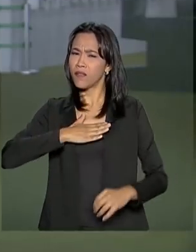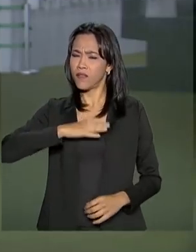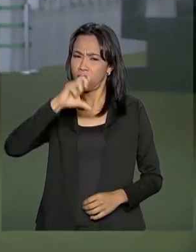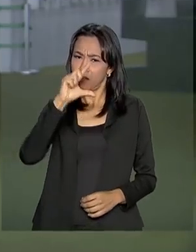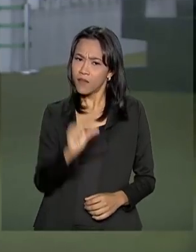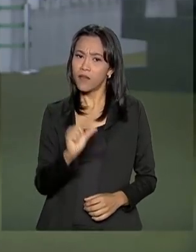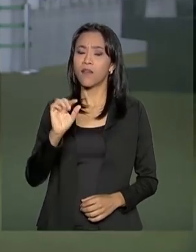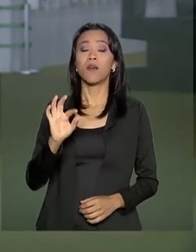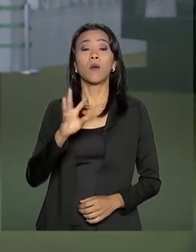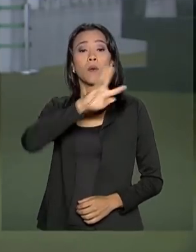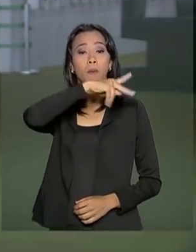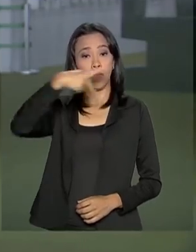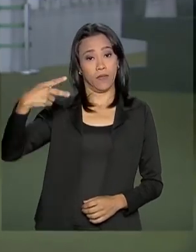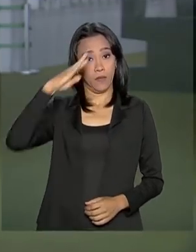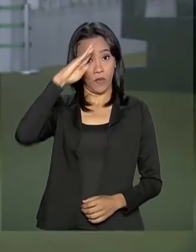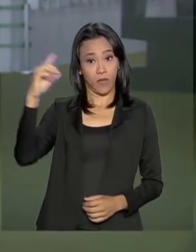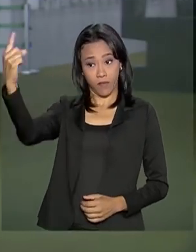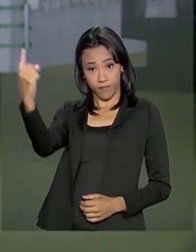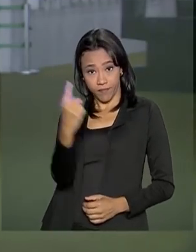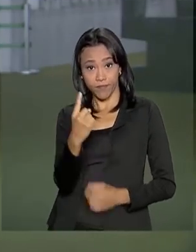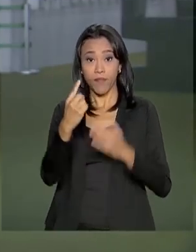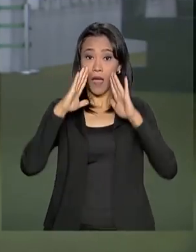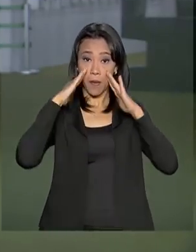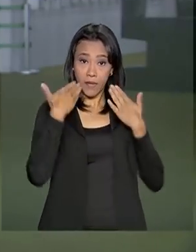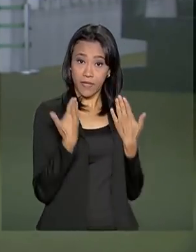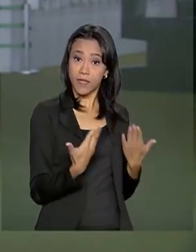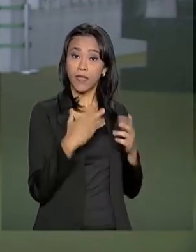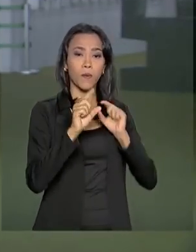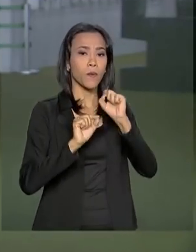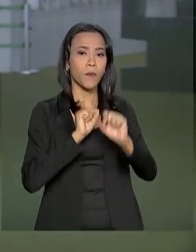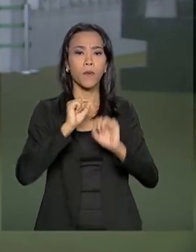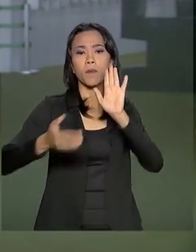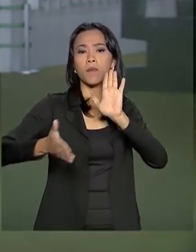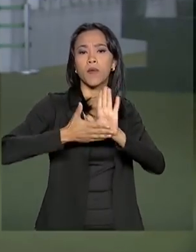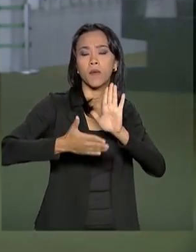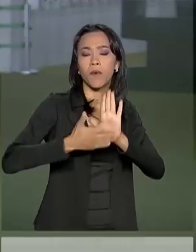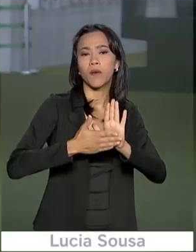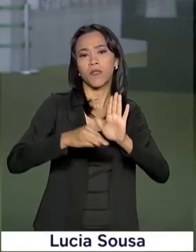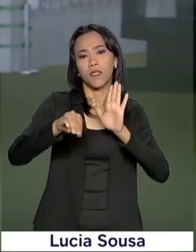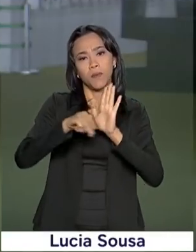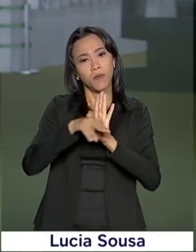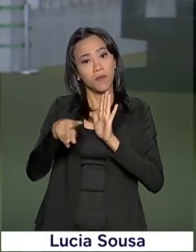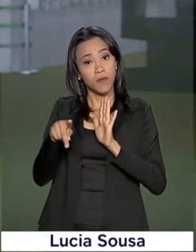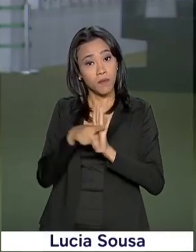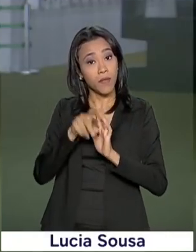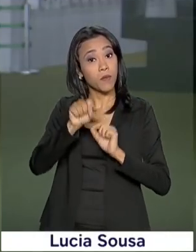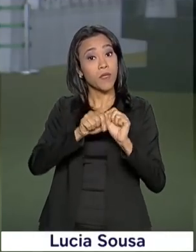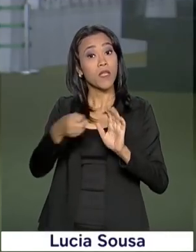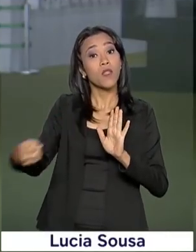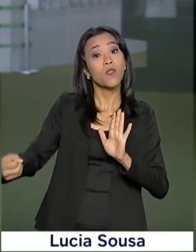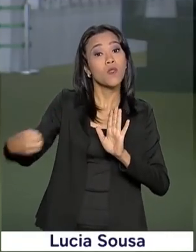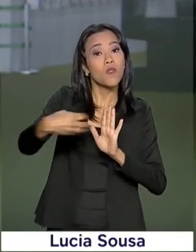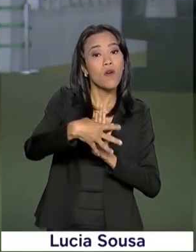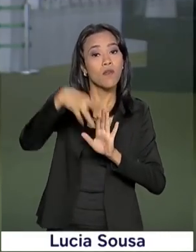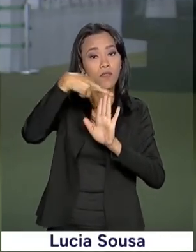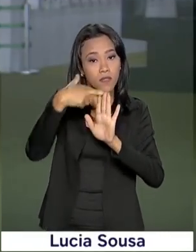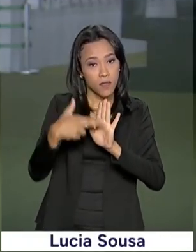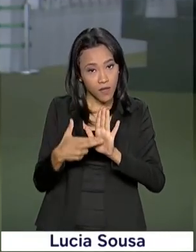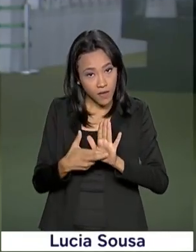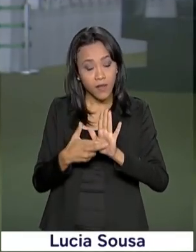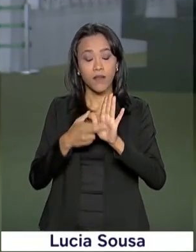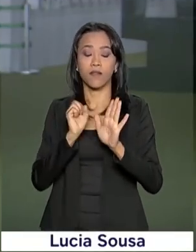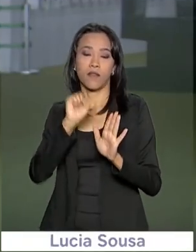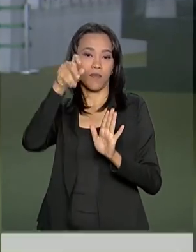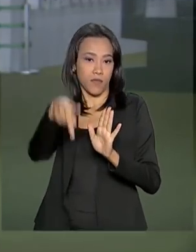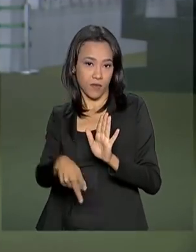Jair Bolsonaro apresenta aos parlamentares a proposta de emenda à Constituição da nova Previdência. A proposta é a